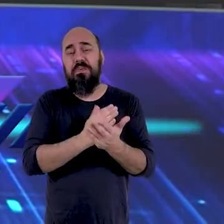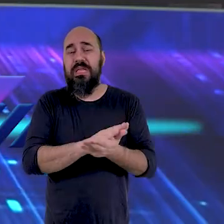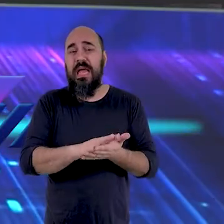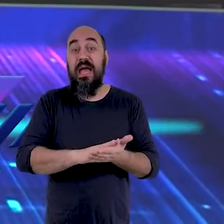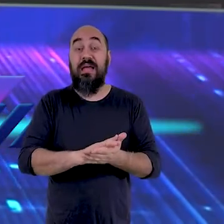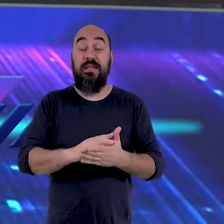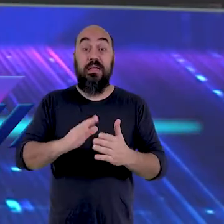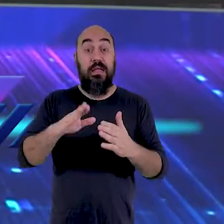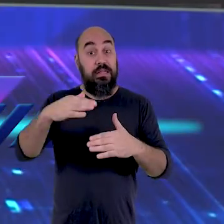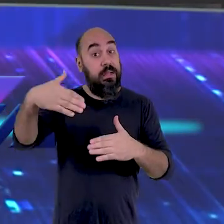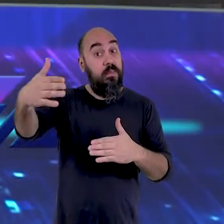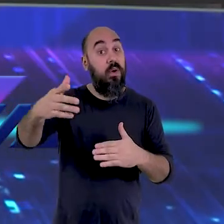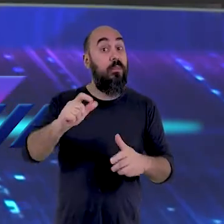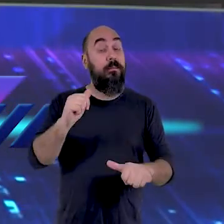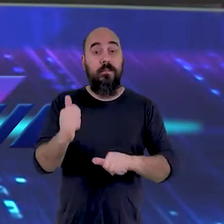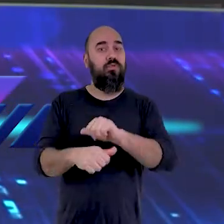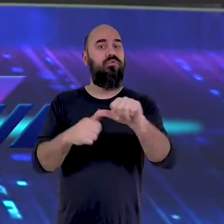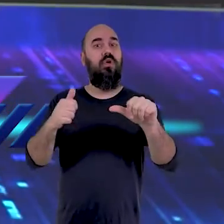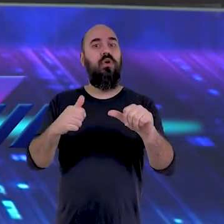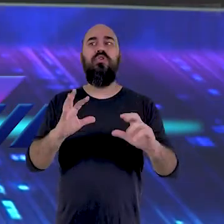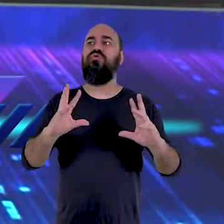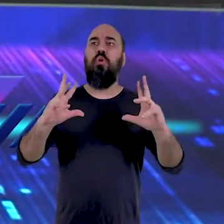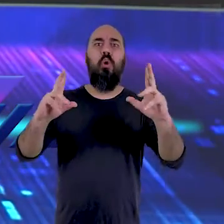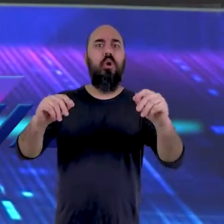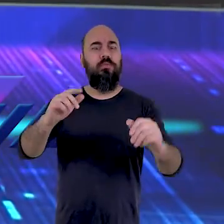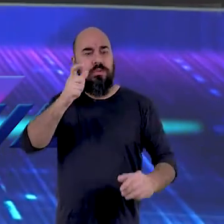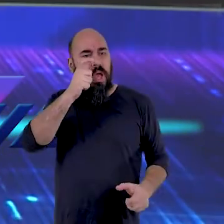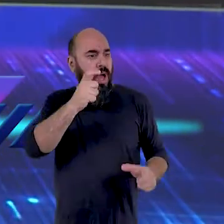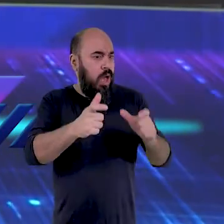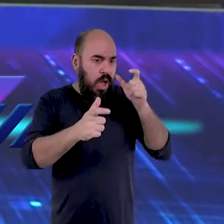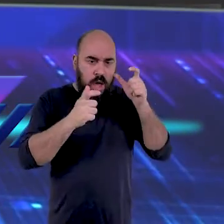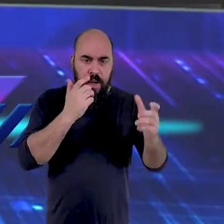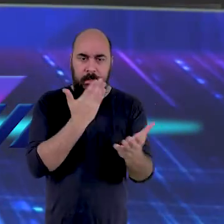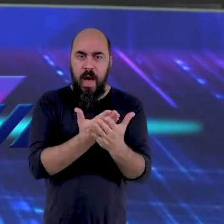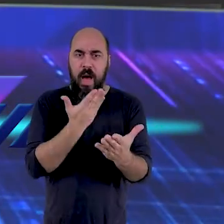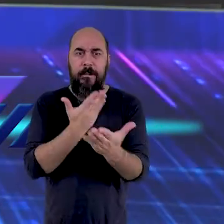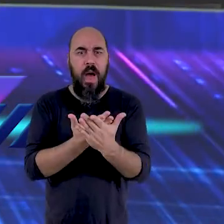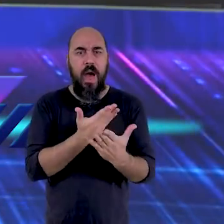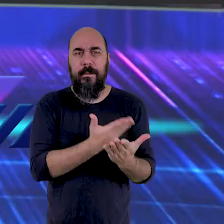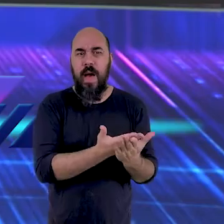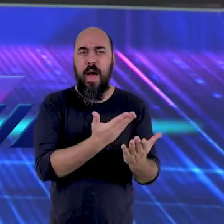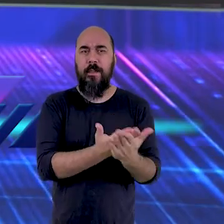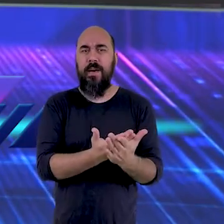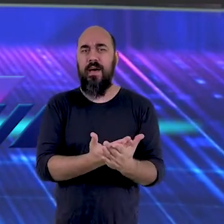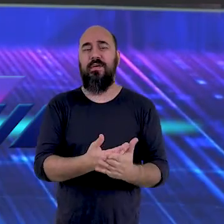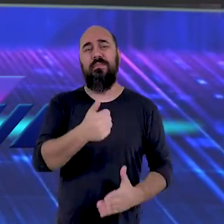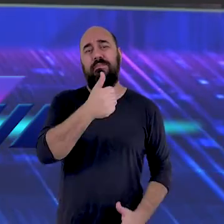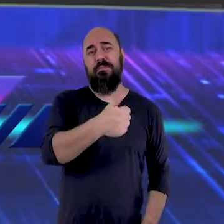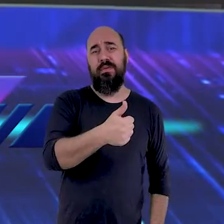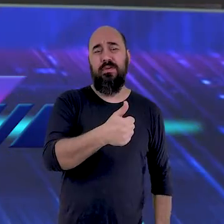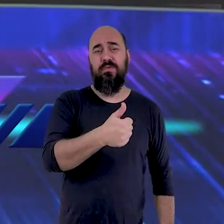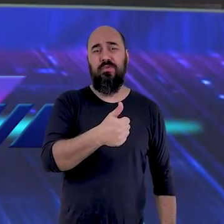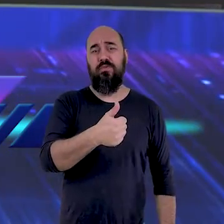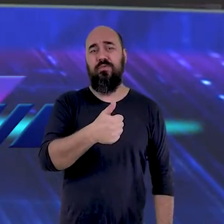Deus. Em 1804 e 1817, foram organizadas